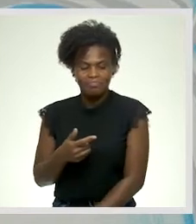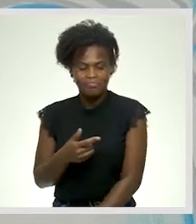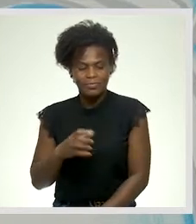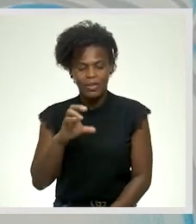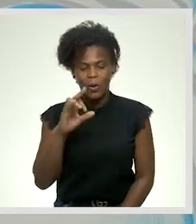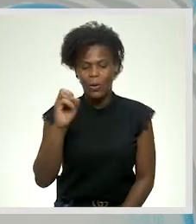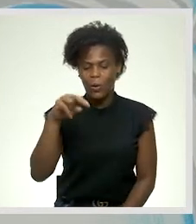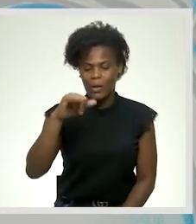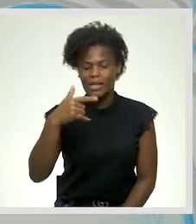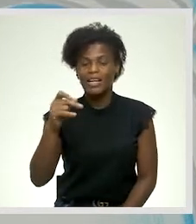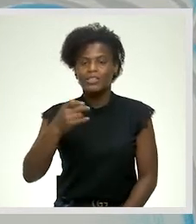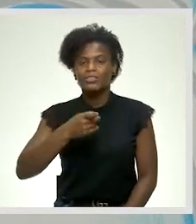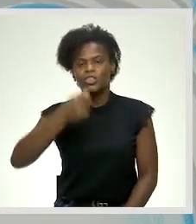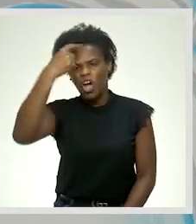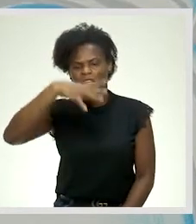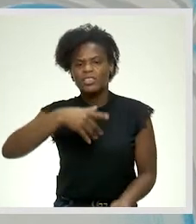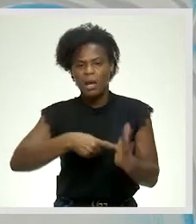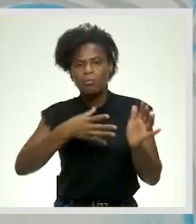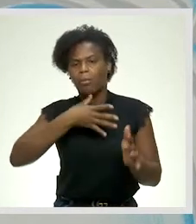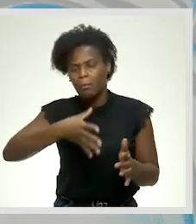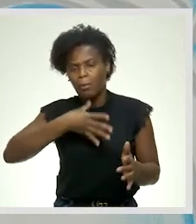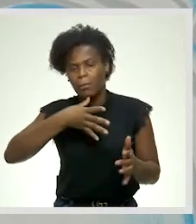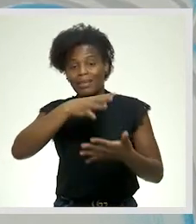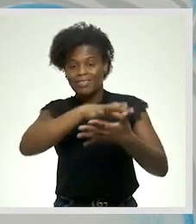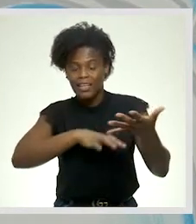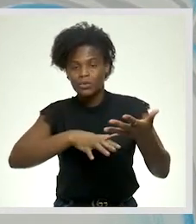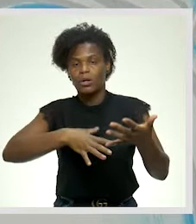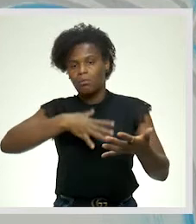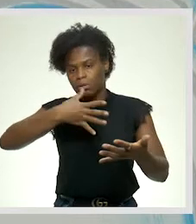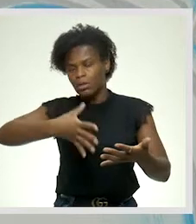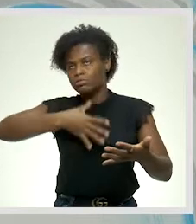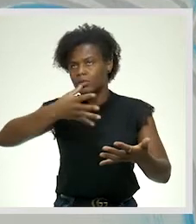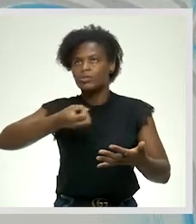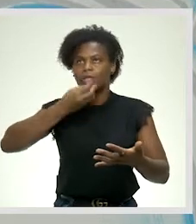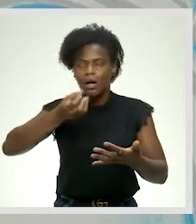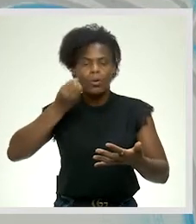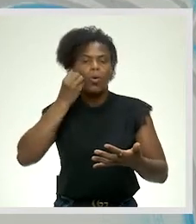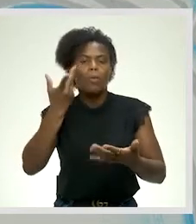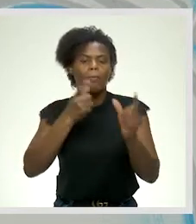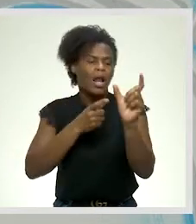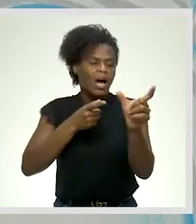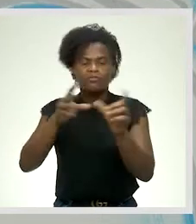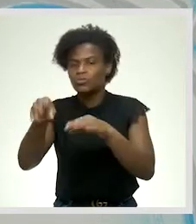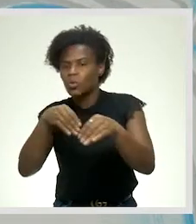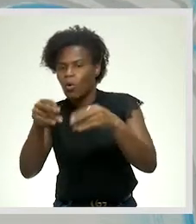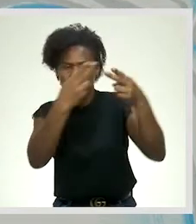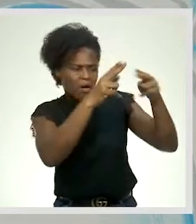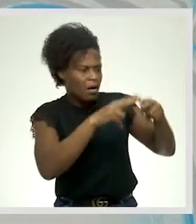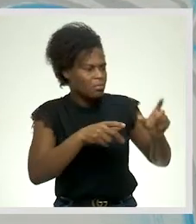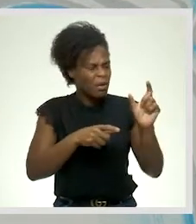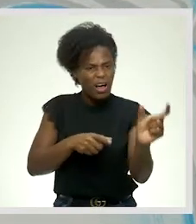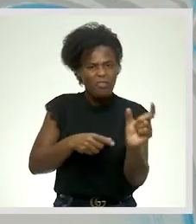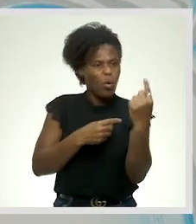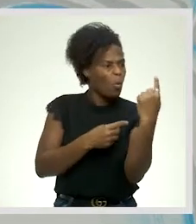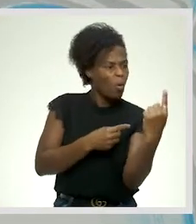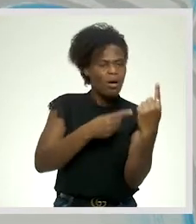predominantemente, digamos assim, descritivo, lá onde você tem liberdade para fazer jogos de palavras, utilizar palavras